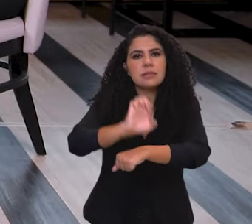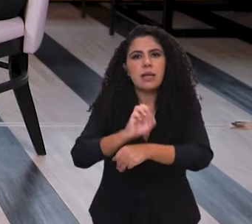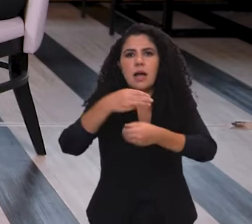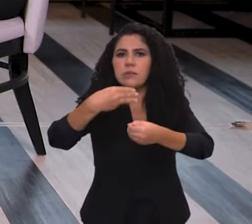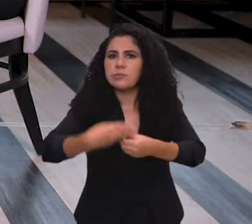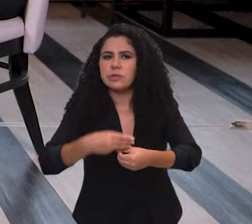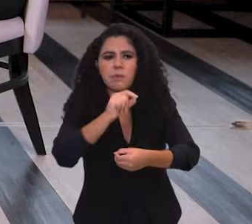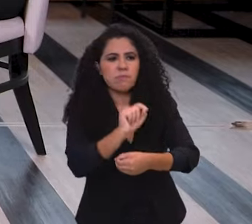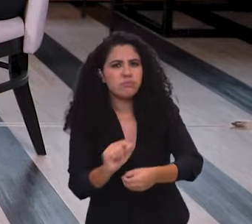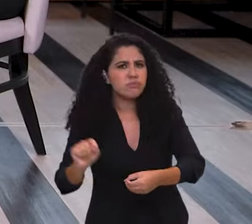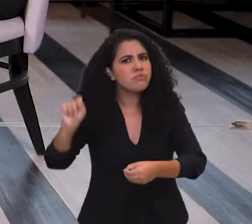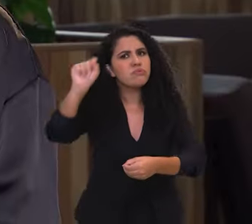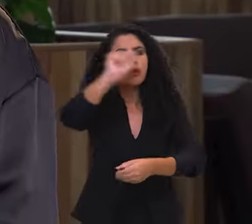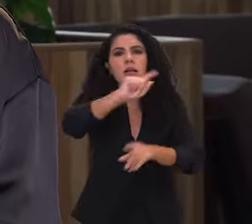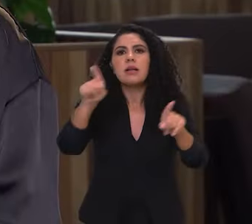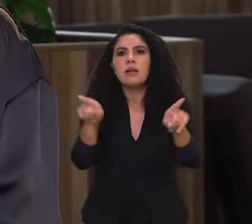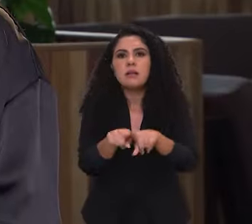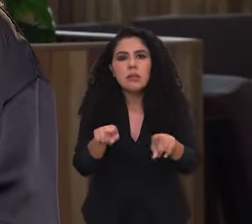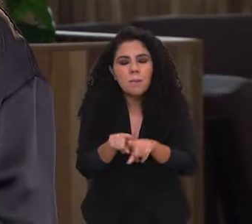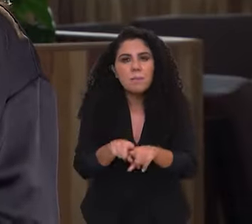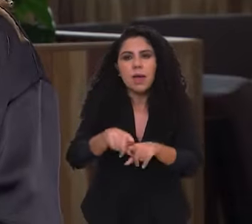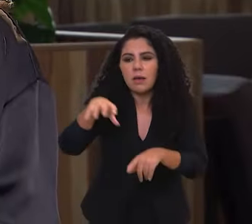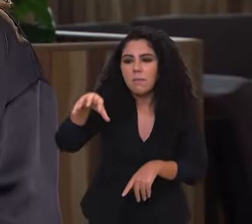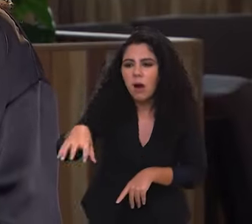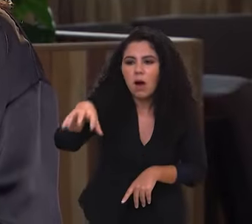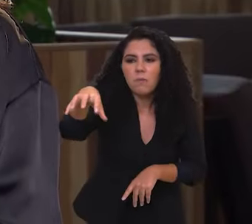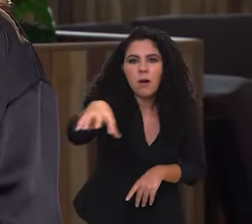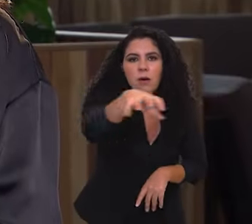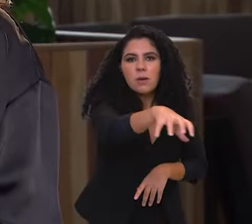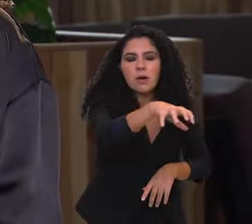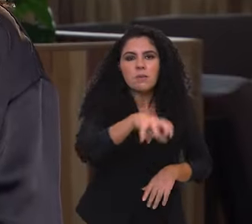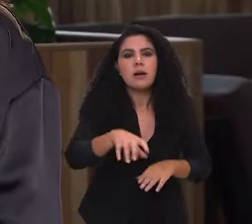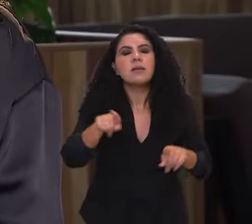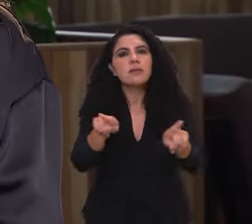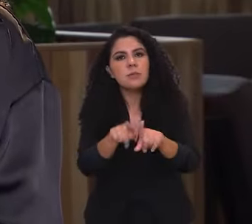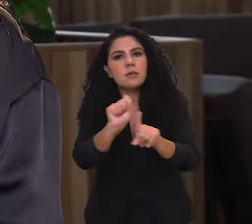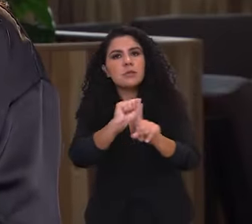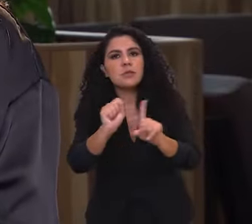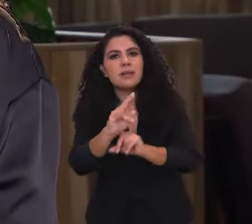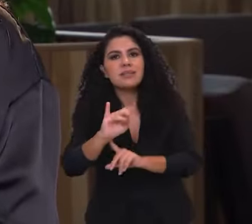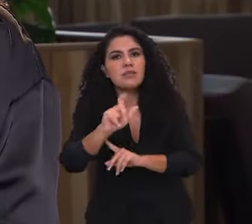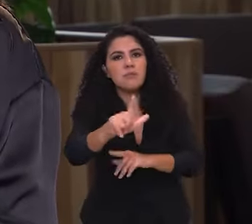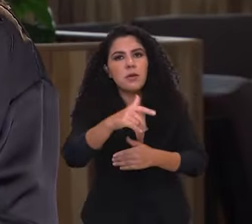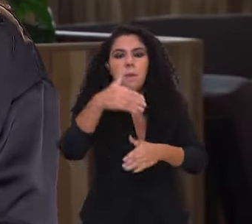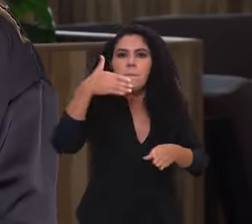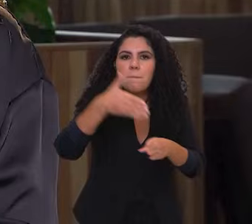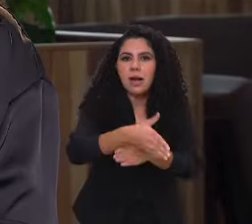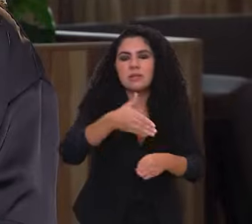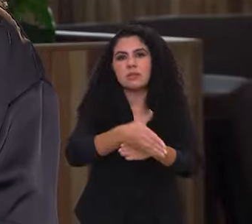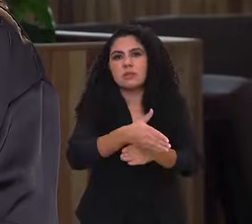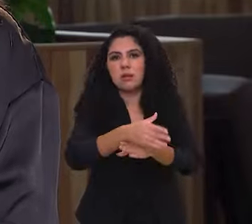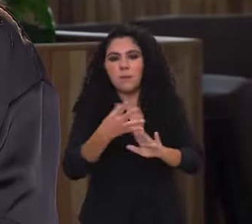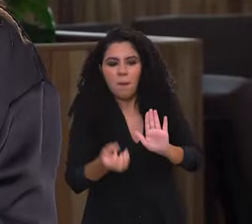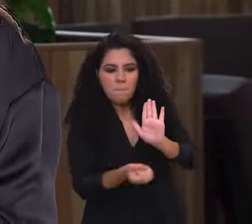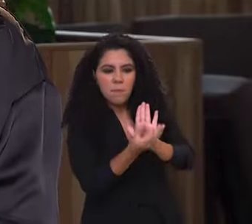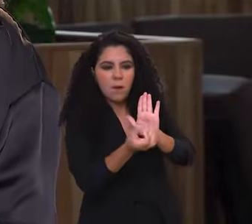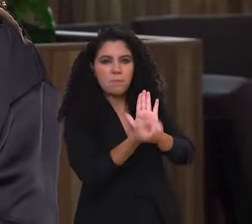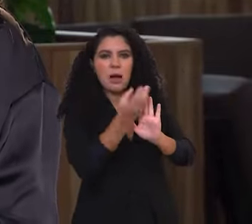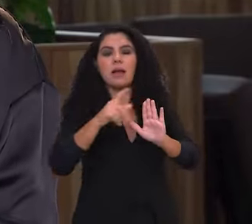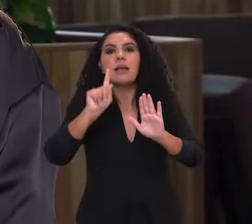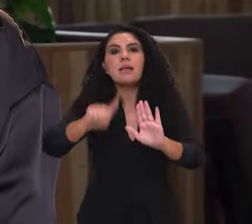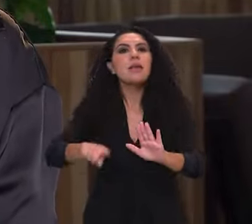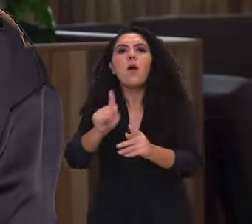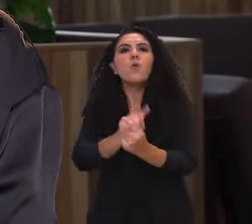com os municípios, a gestão territorial envolvendo a sociedade civil. Então, a política, ela traz uma novidade, que é uma